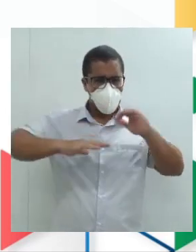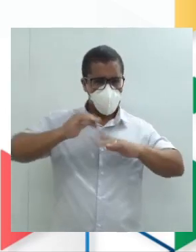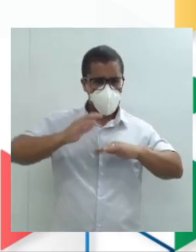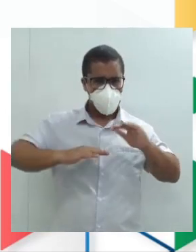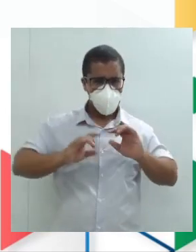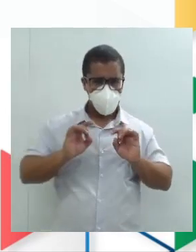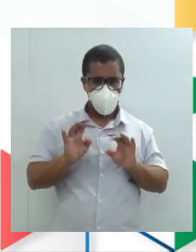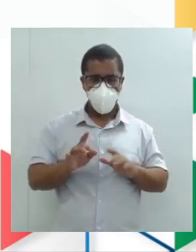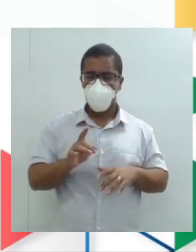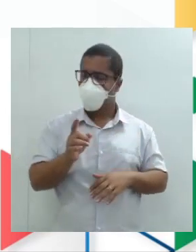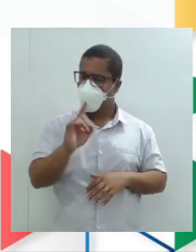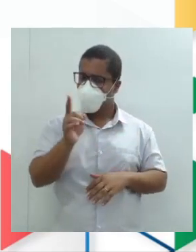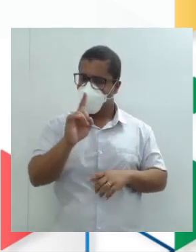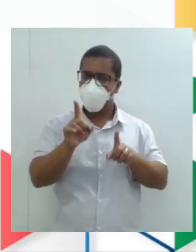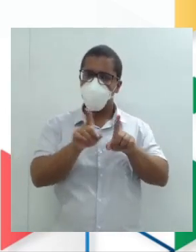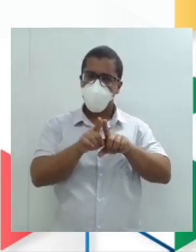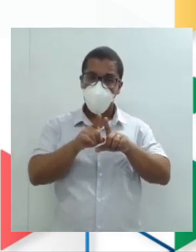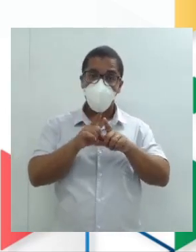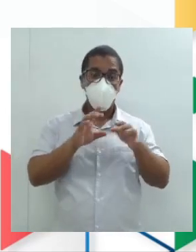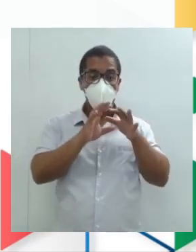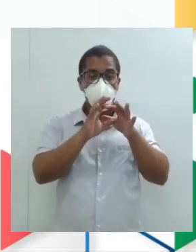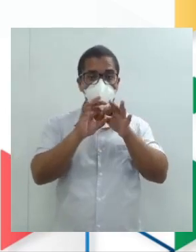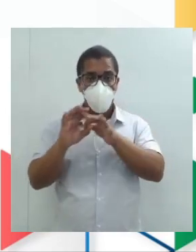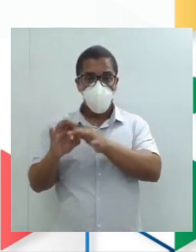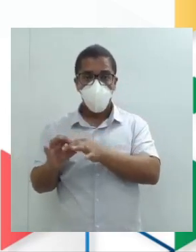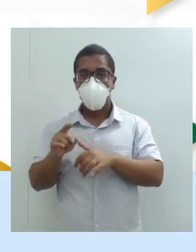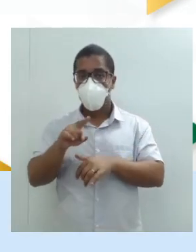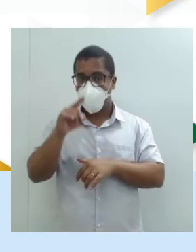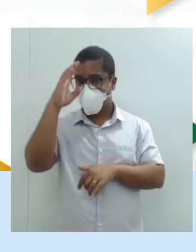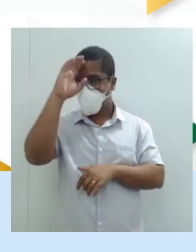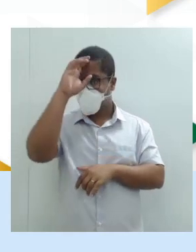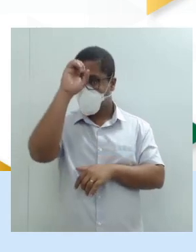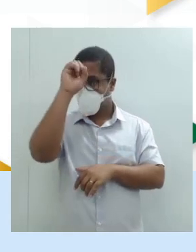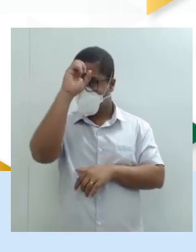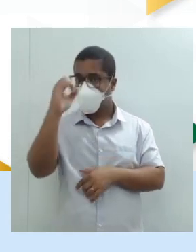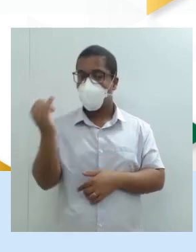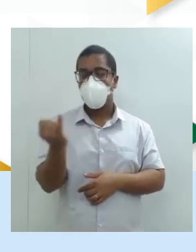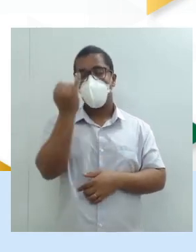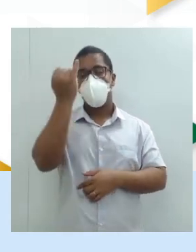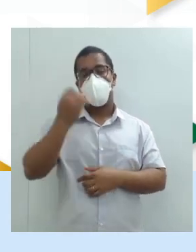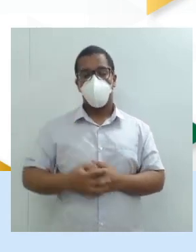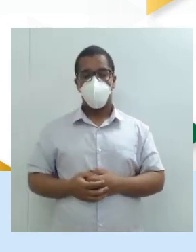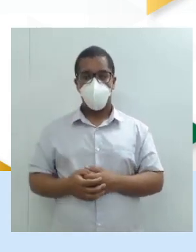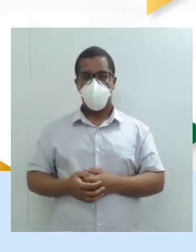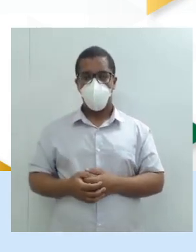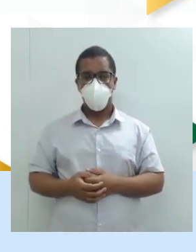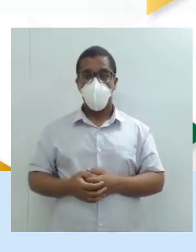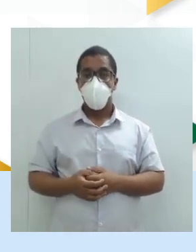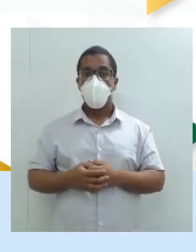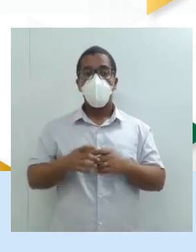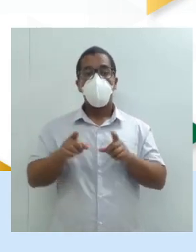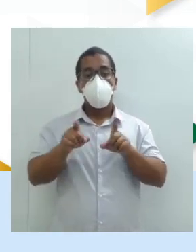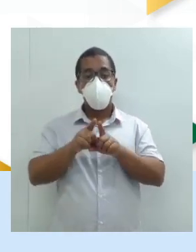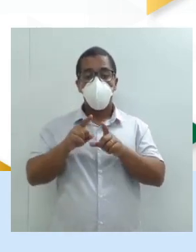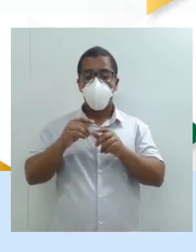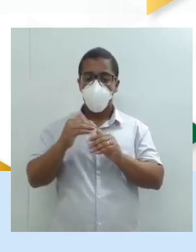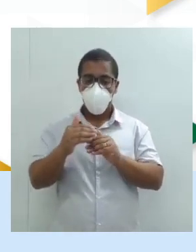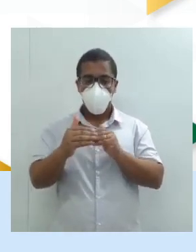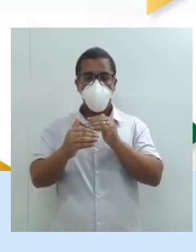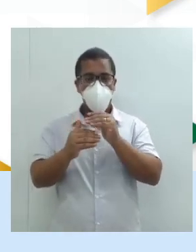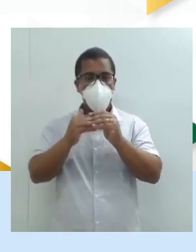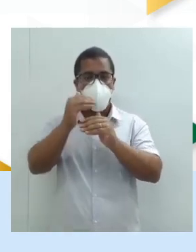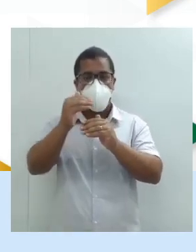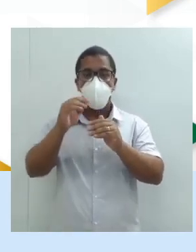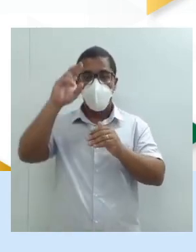tem todo um contexto que vocês precisam aprender e é toda uma construção histórica humana,